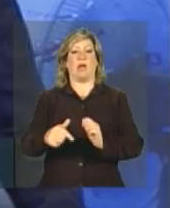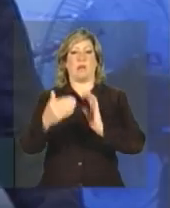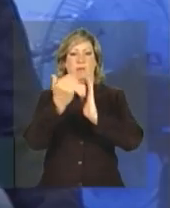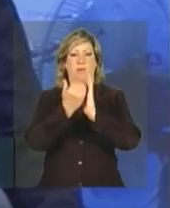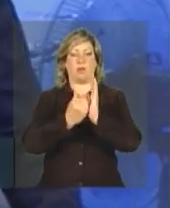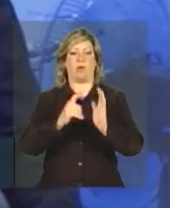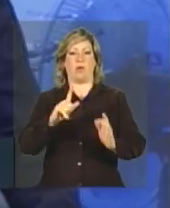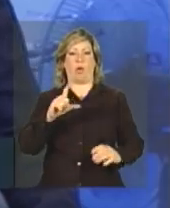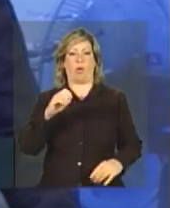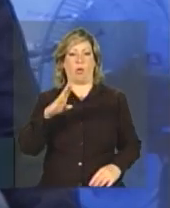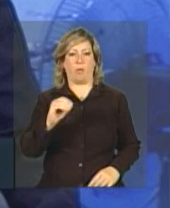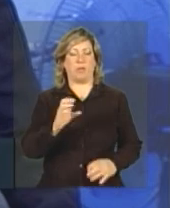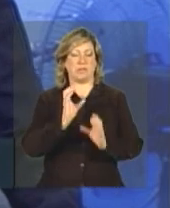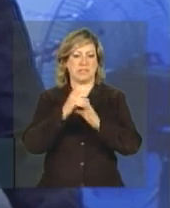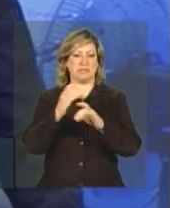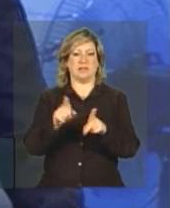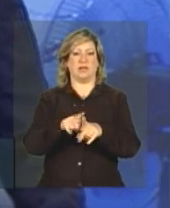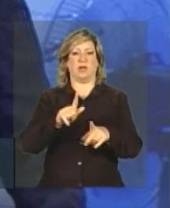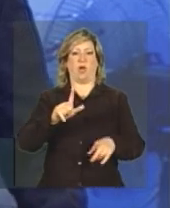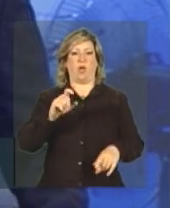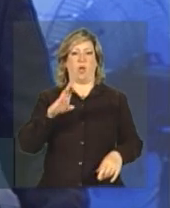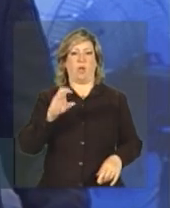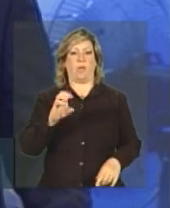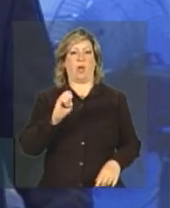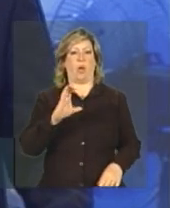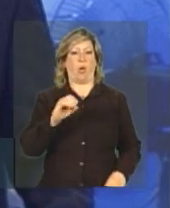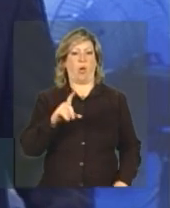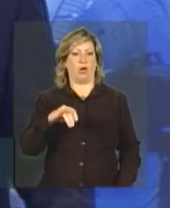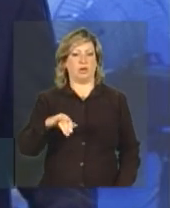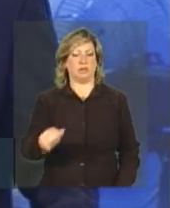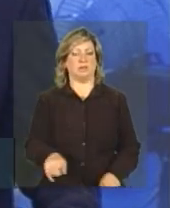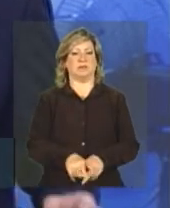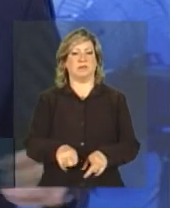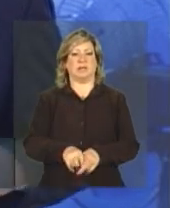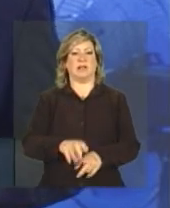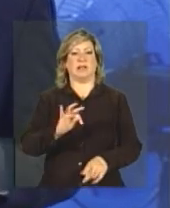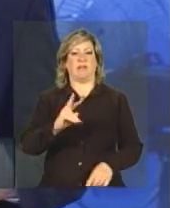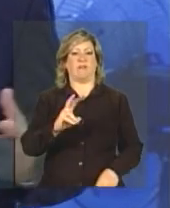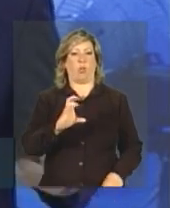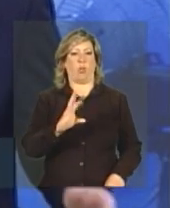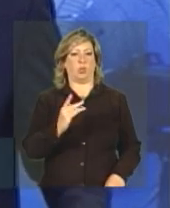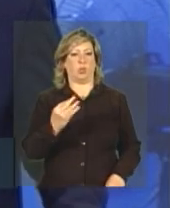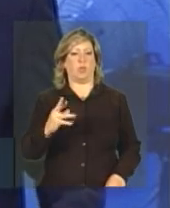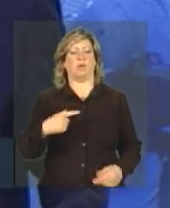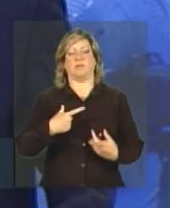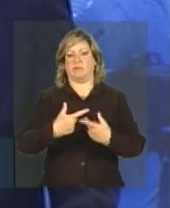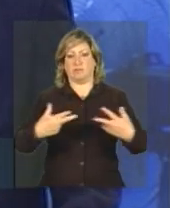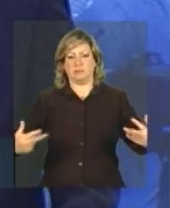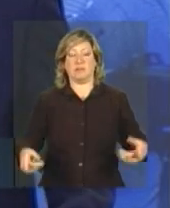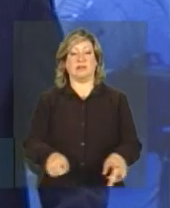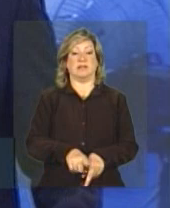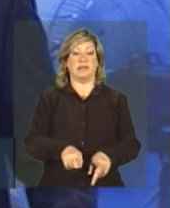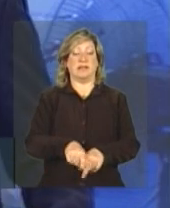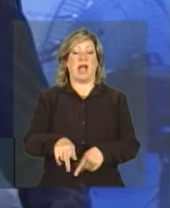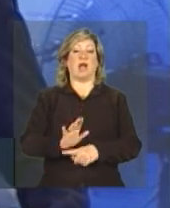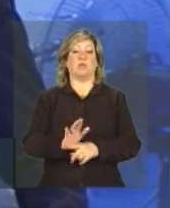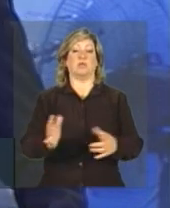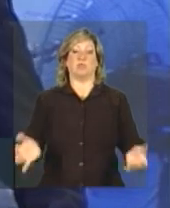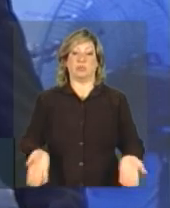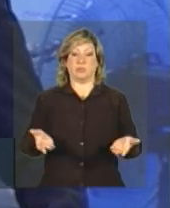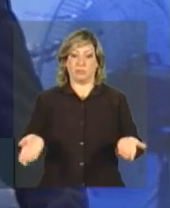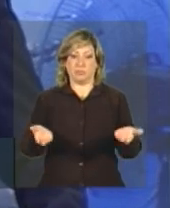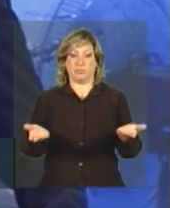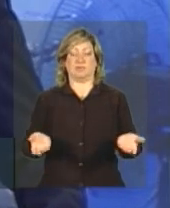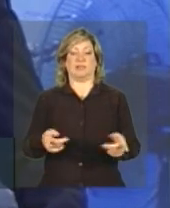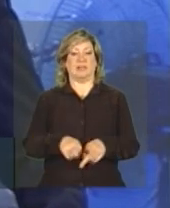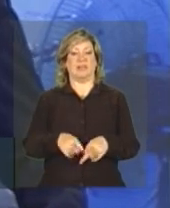Globo Ciência, Globo Ecologia, Cidades e Soluções, TV Futura, estimula essa motivação e, portanto,